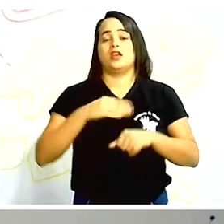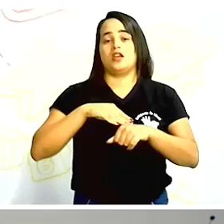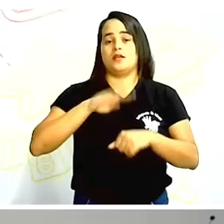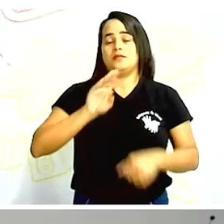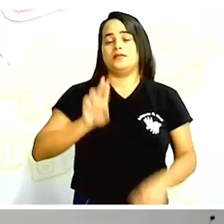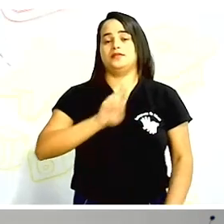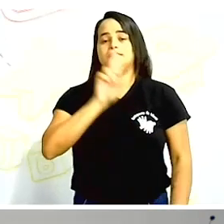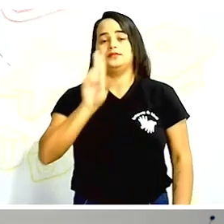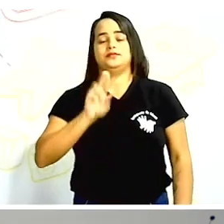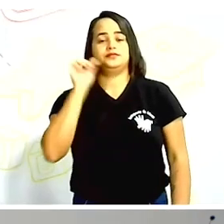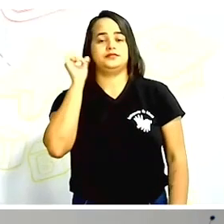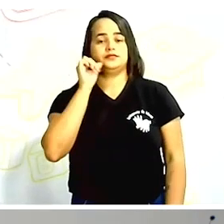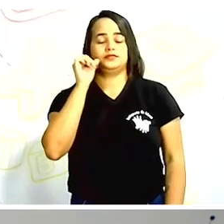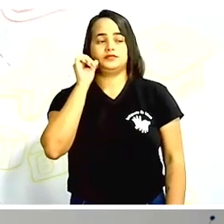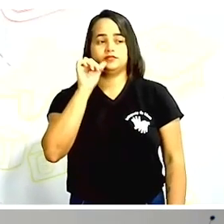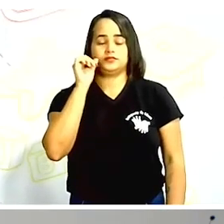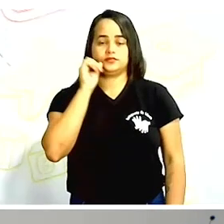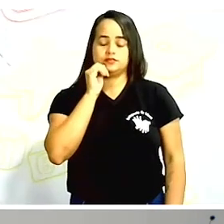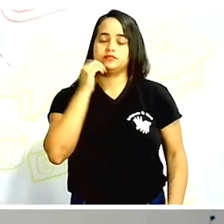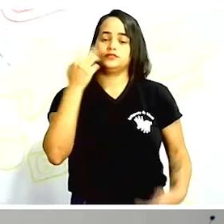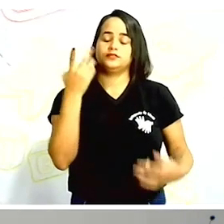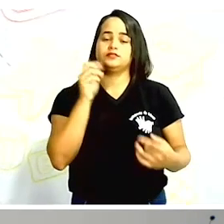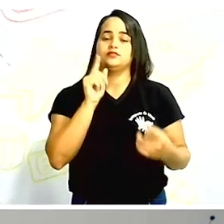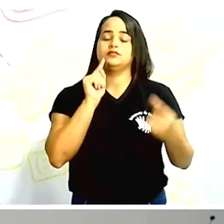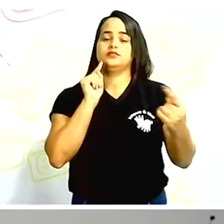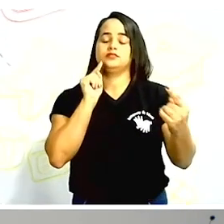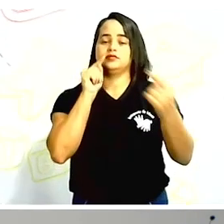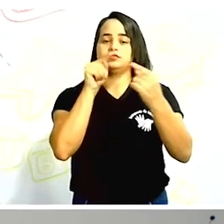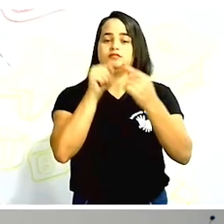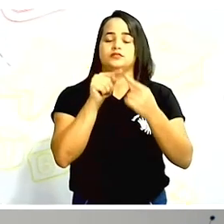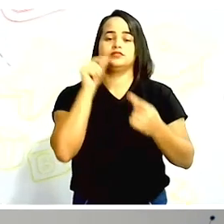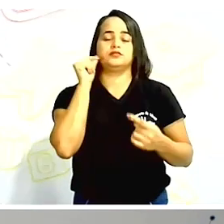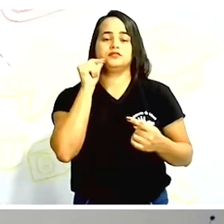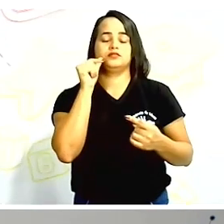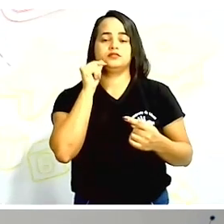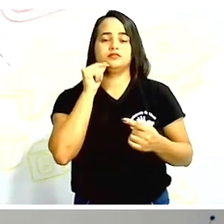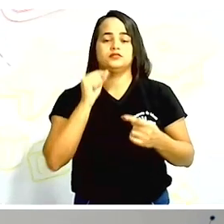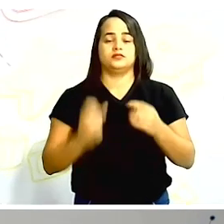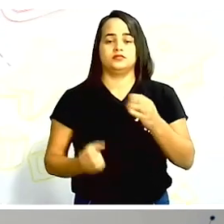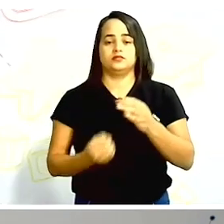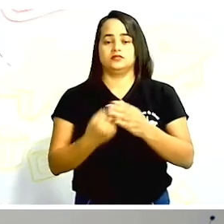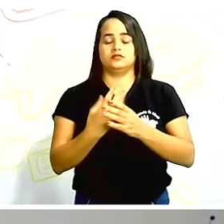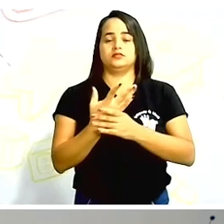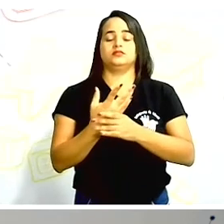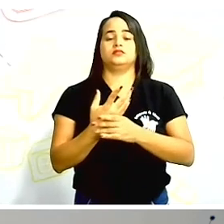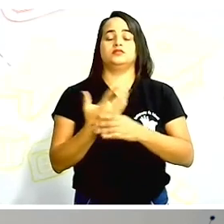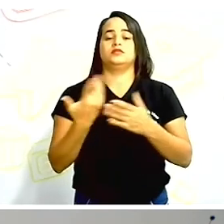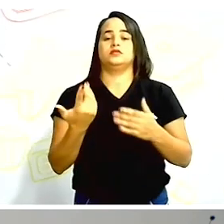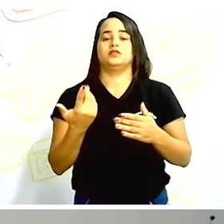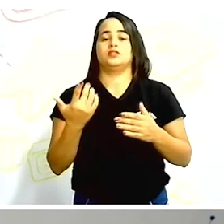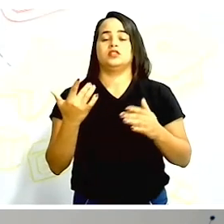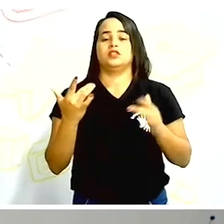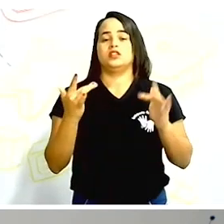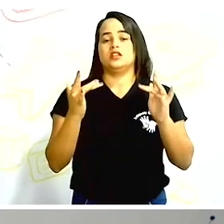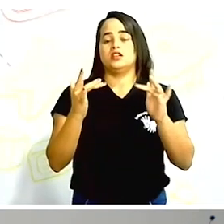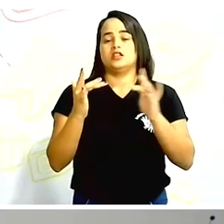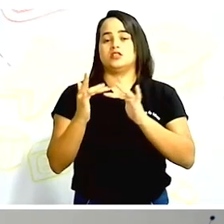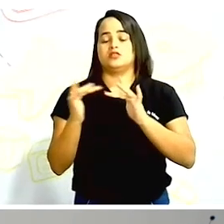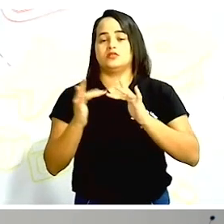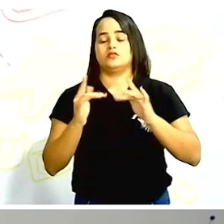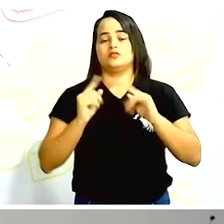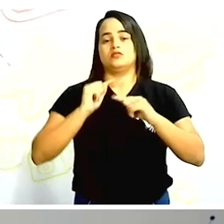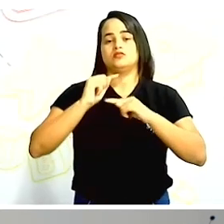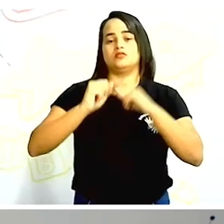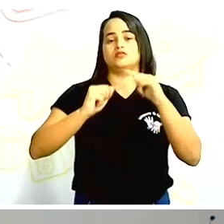mulheres, vamos especificar nele, e nas mulheres a produção desse estrogênio é intimamente relacionada ao ciclo